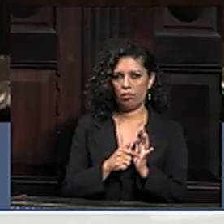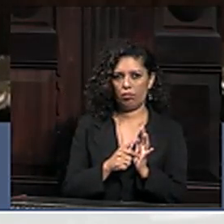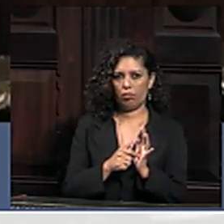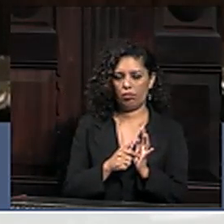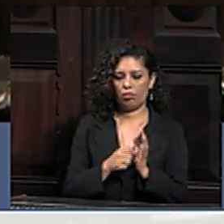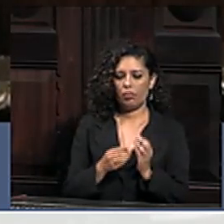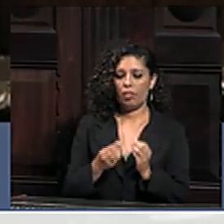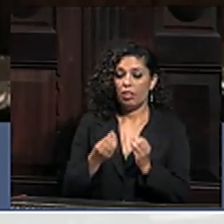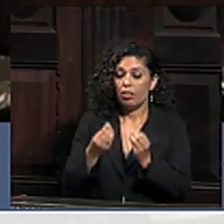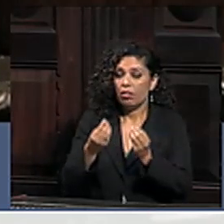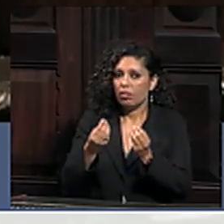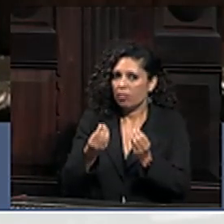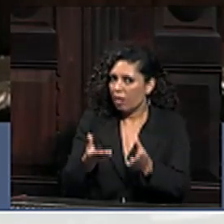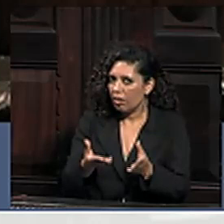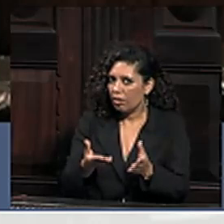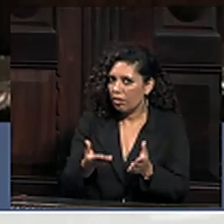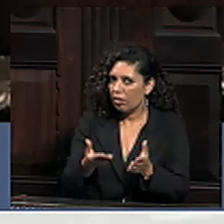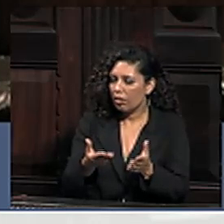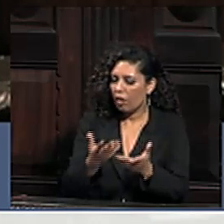nossas riquezas